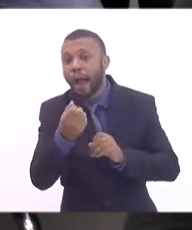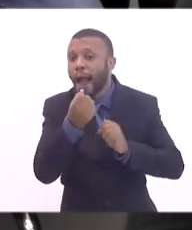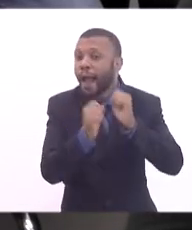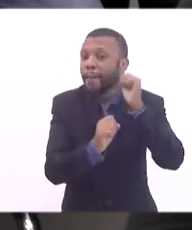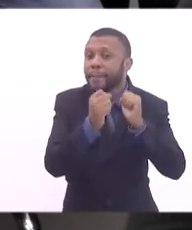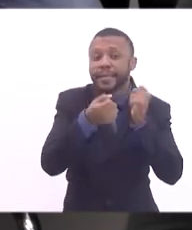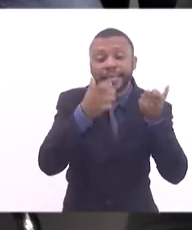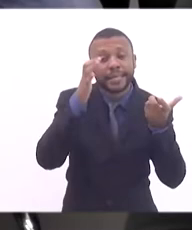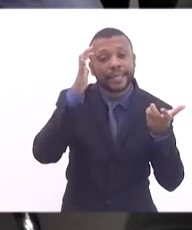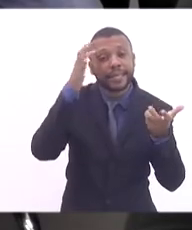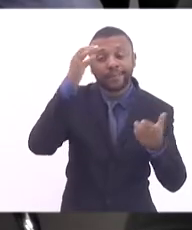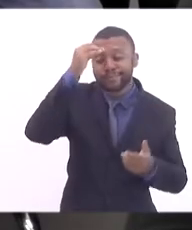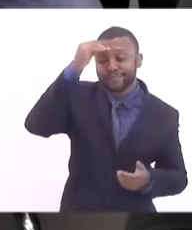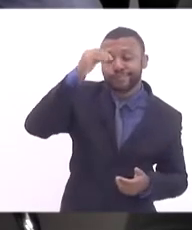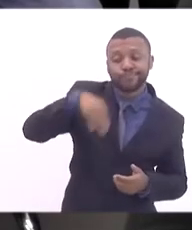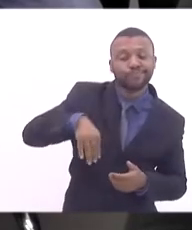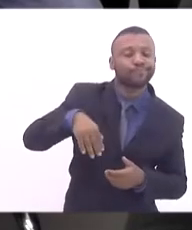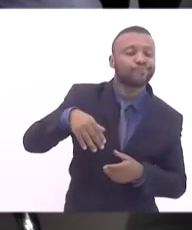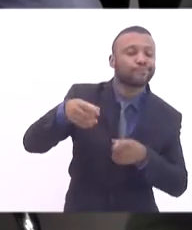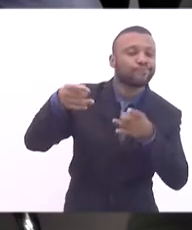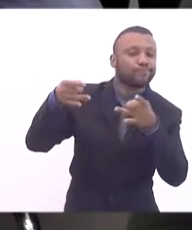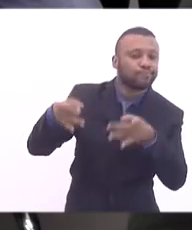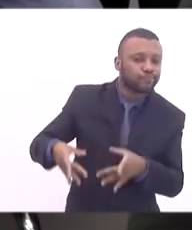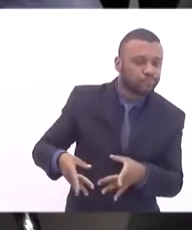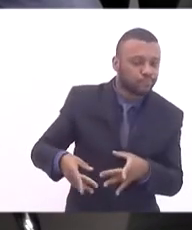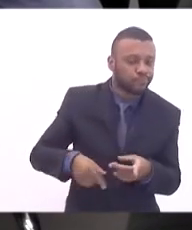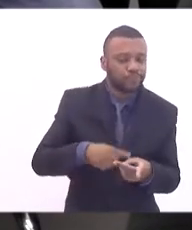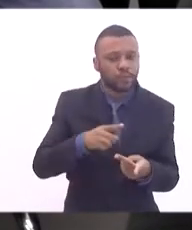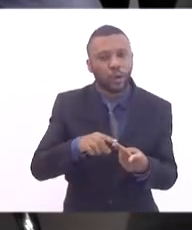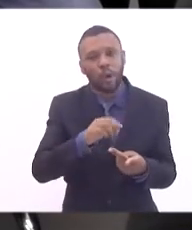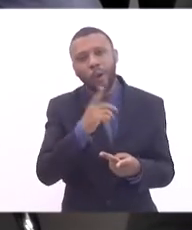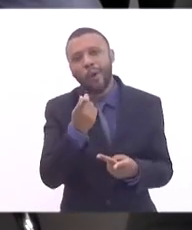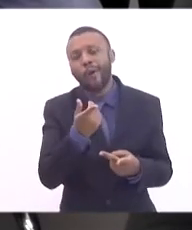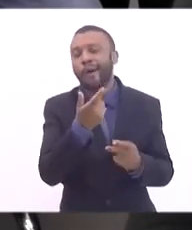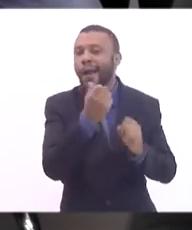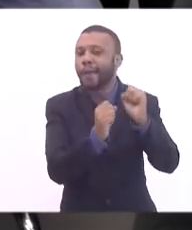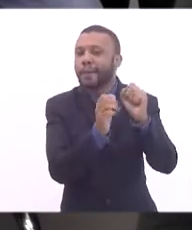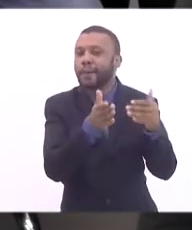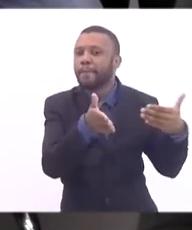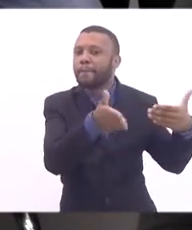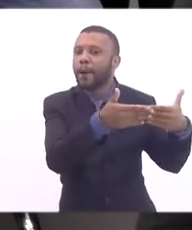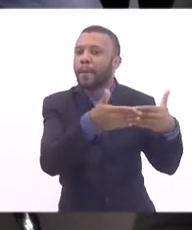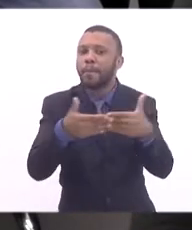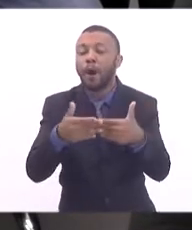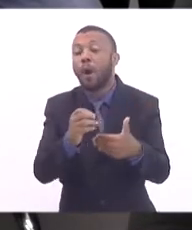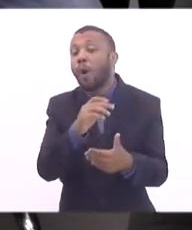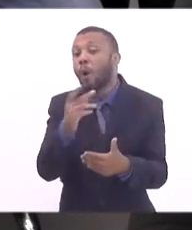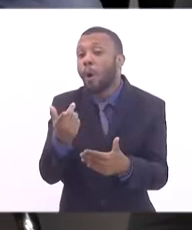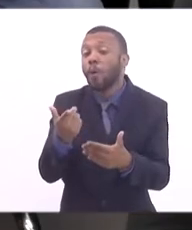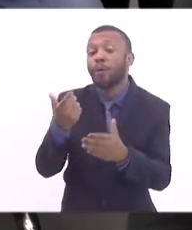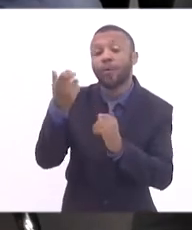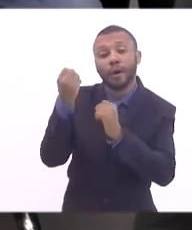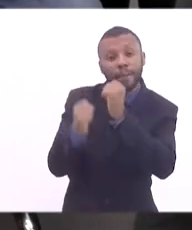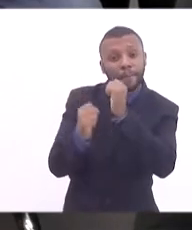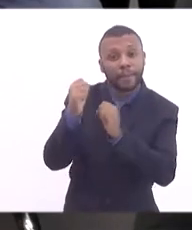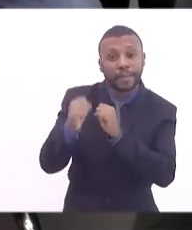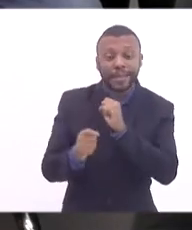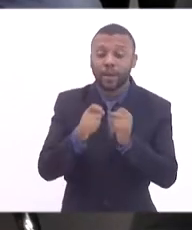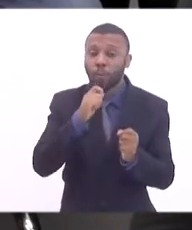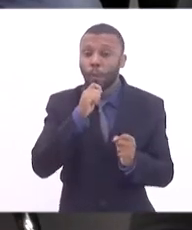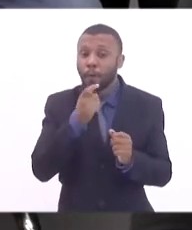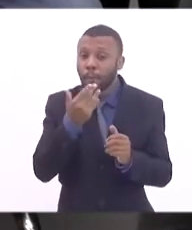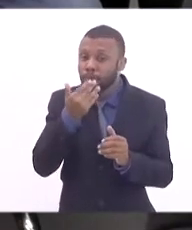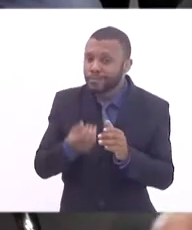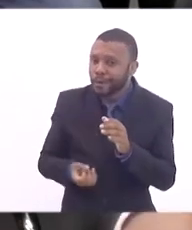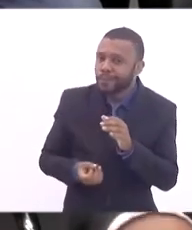empresas com certeza não abriram estabelecimentos aqui no estado do Rio isso traz